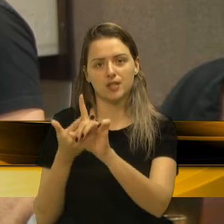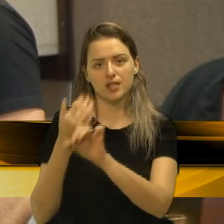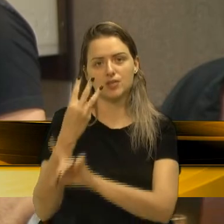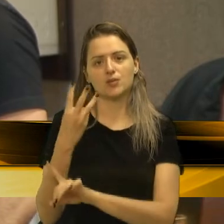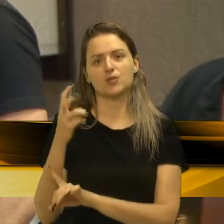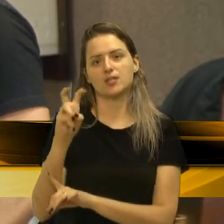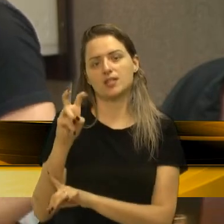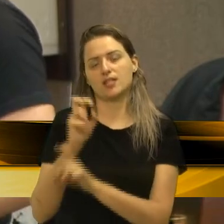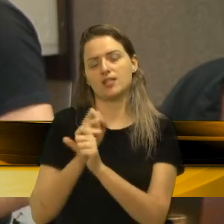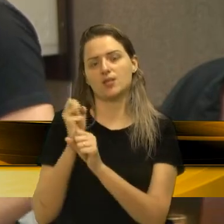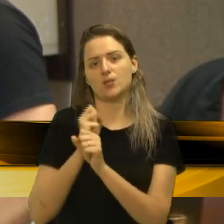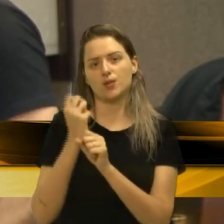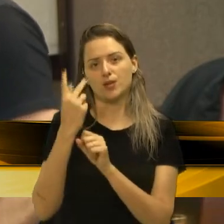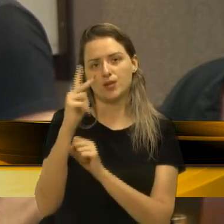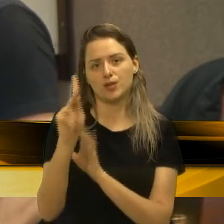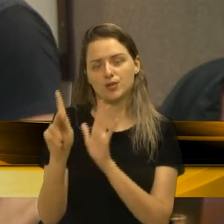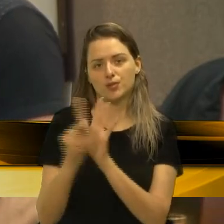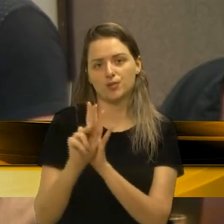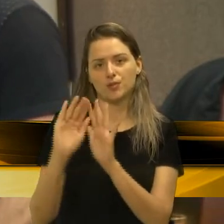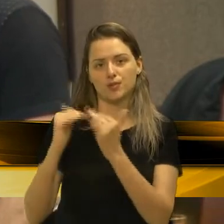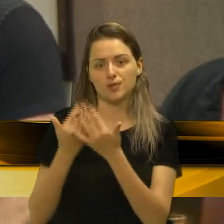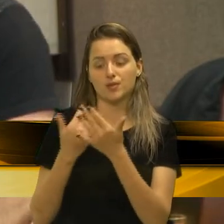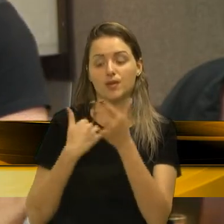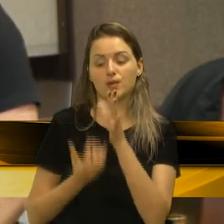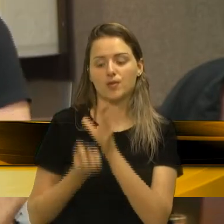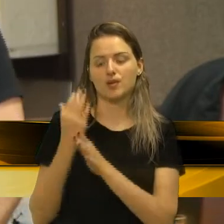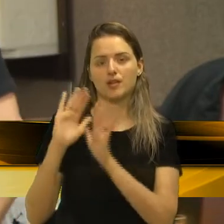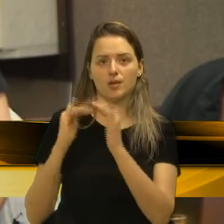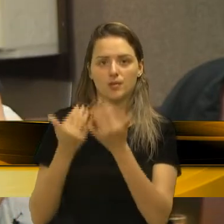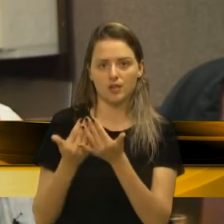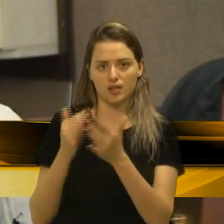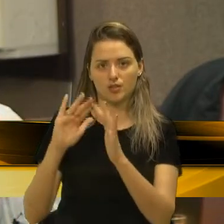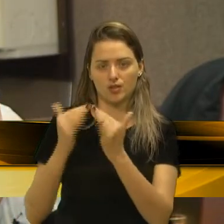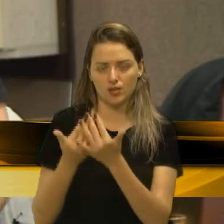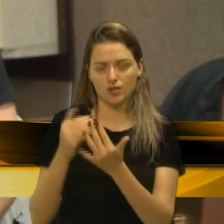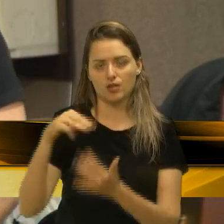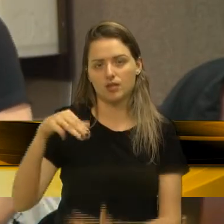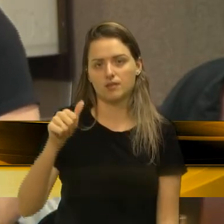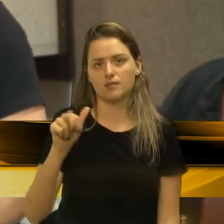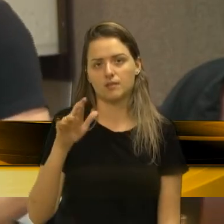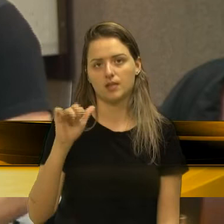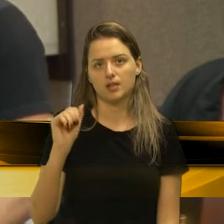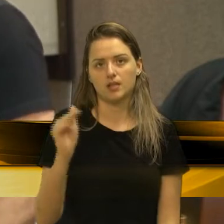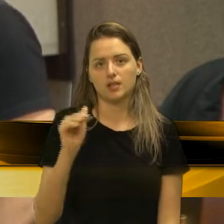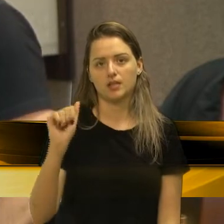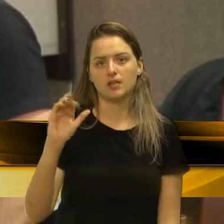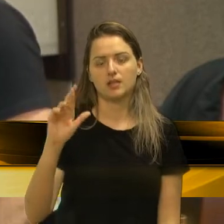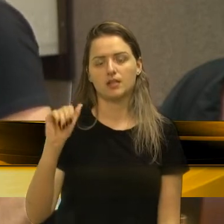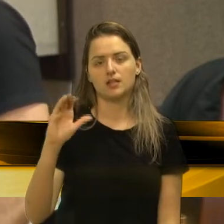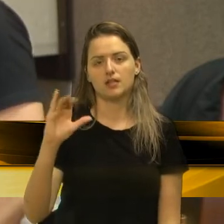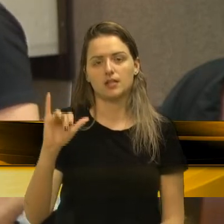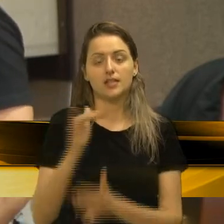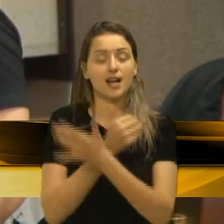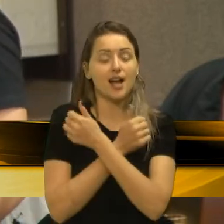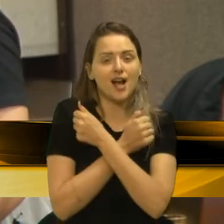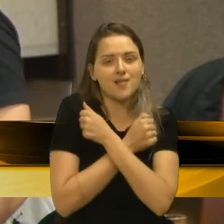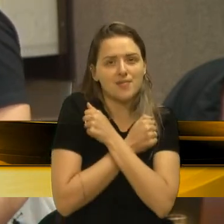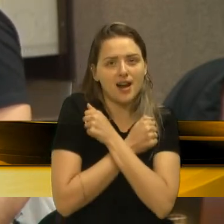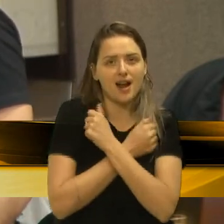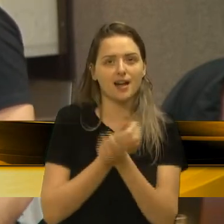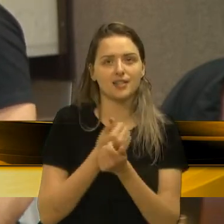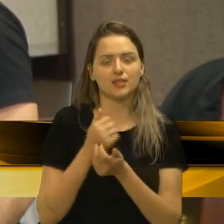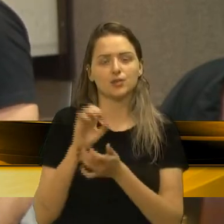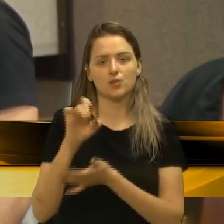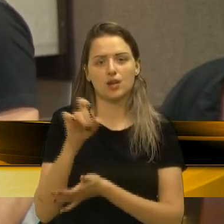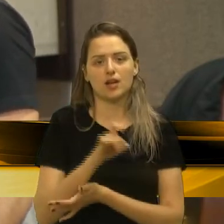escola de vocês. Nós temos uma homenagem, fui autor da homenagem. E aqui eu transmito o meu abraço à ex-diretora, a Joelma